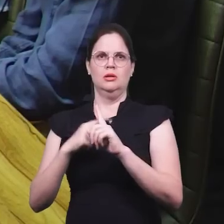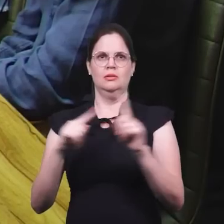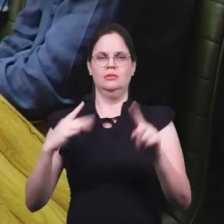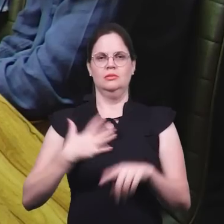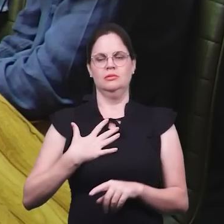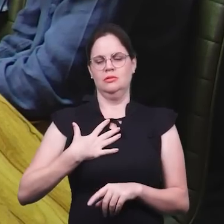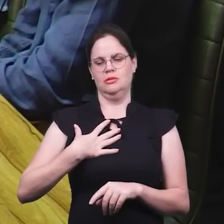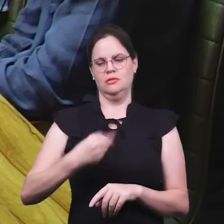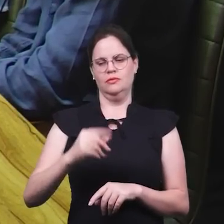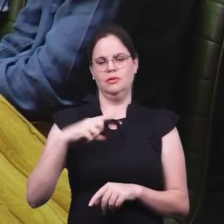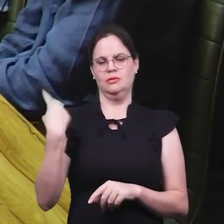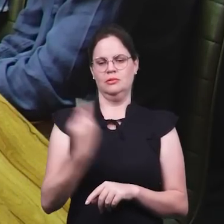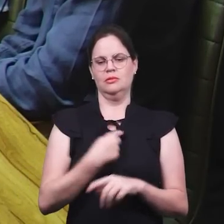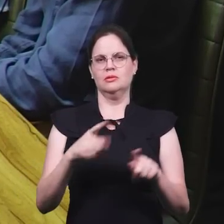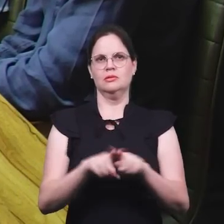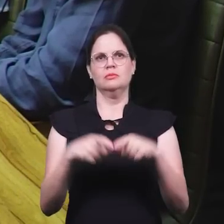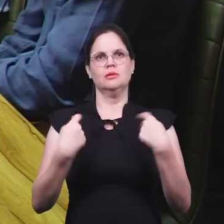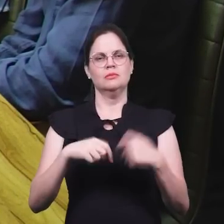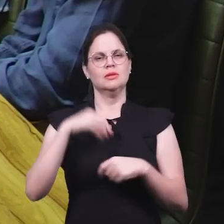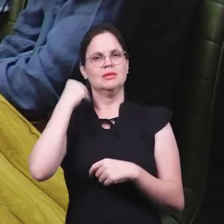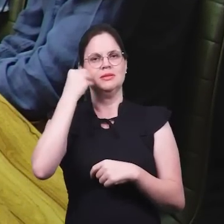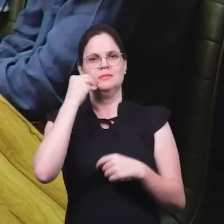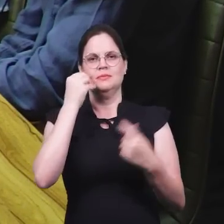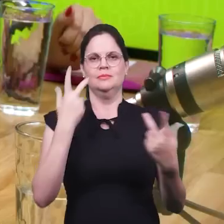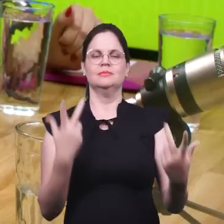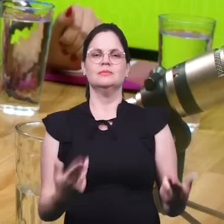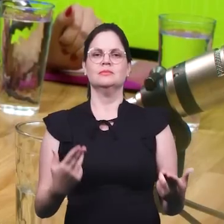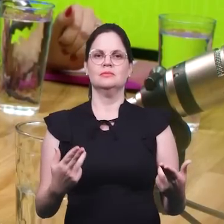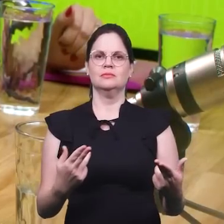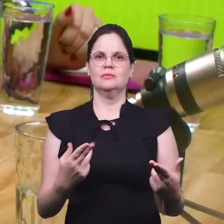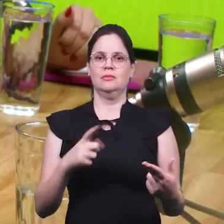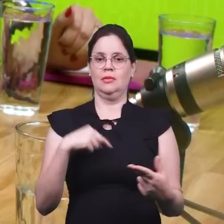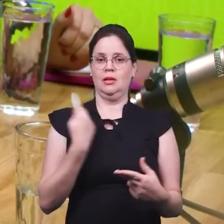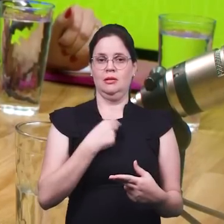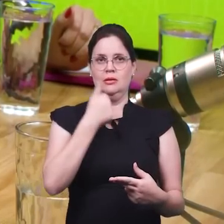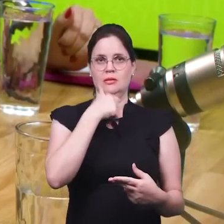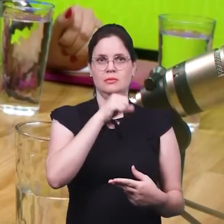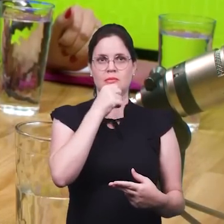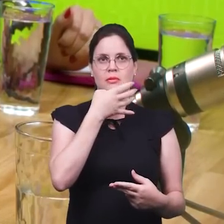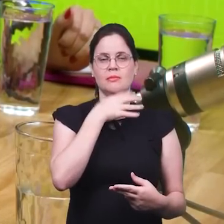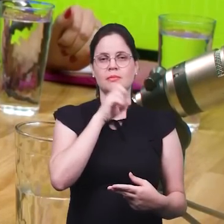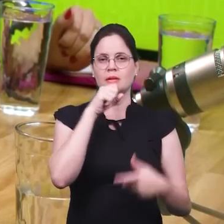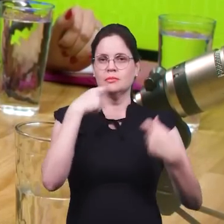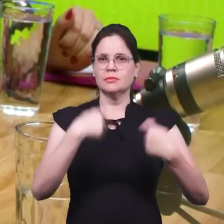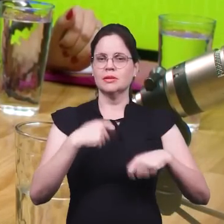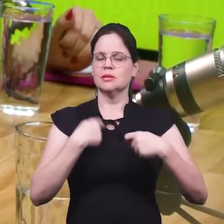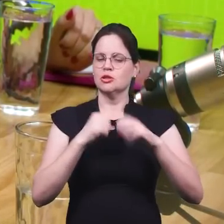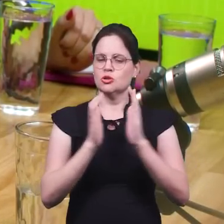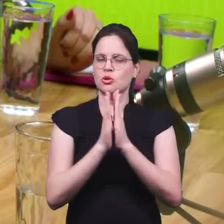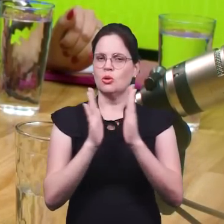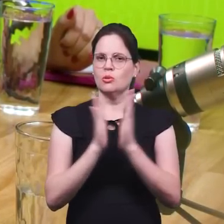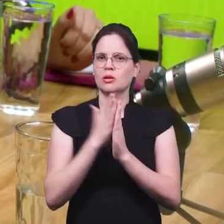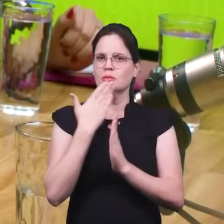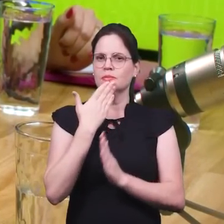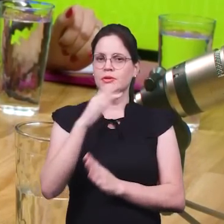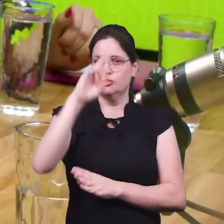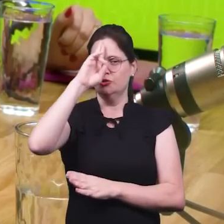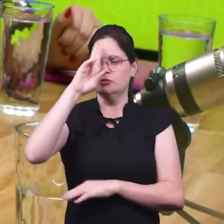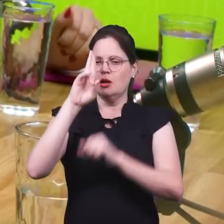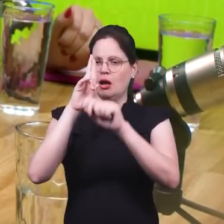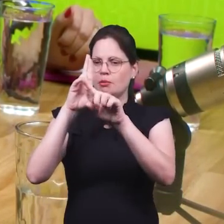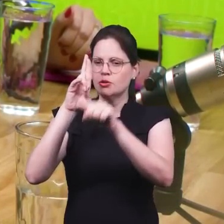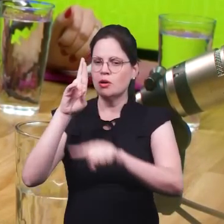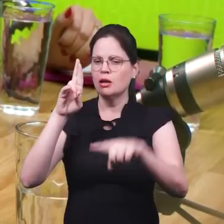filhos precisam também ter experiência. E nós, pais, devemos orar para que o Senhor dê experiência aos nossos